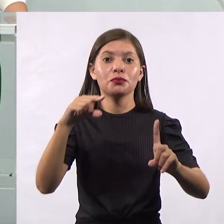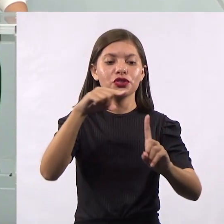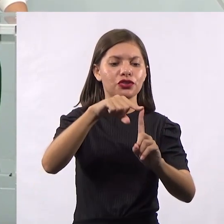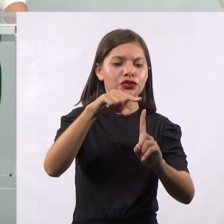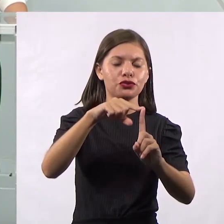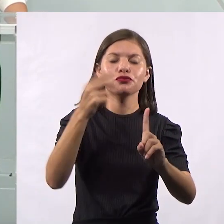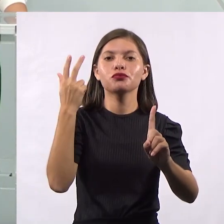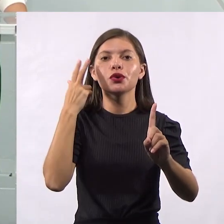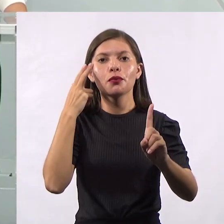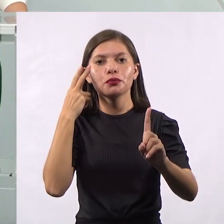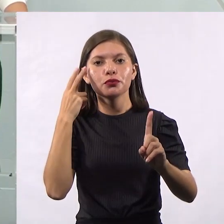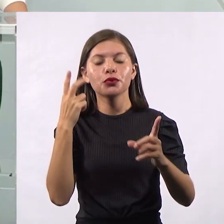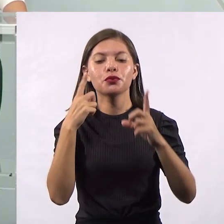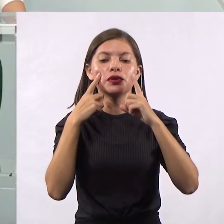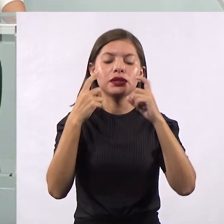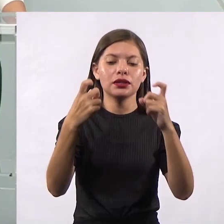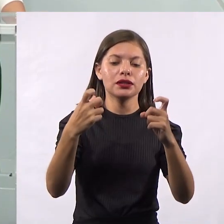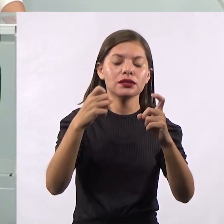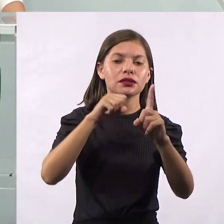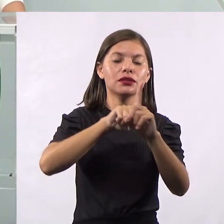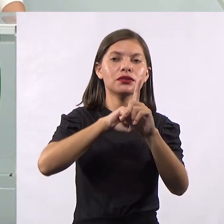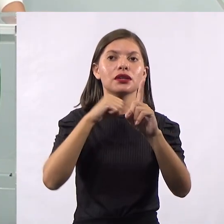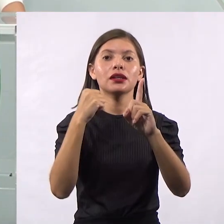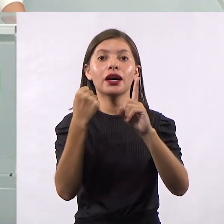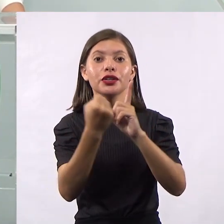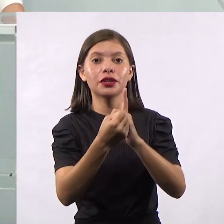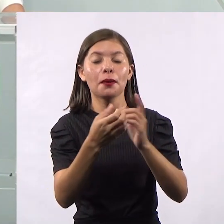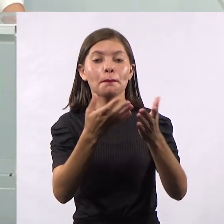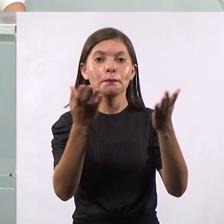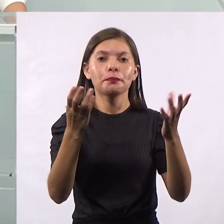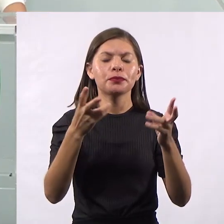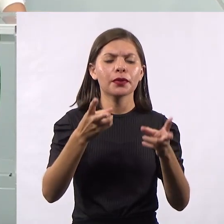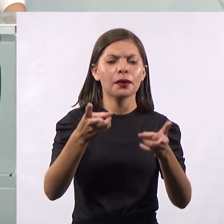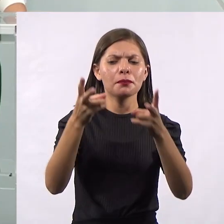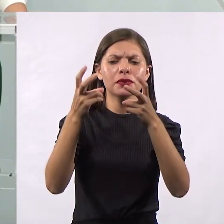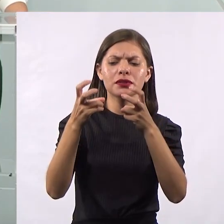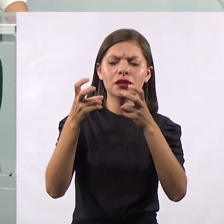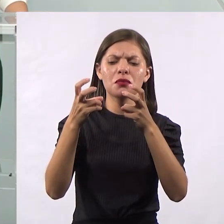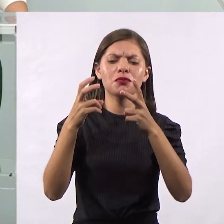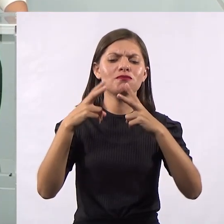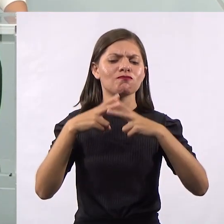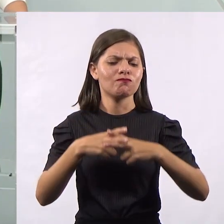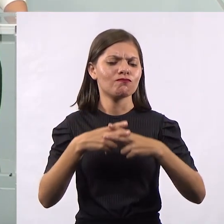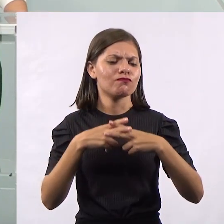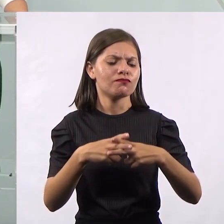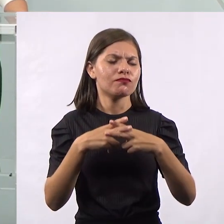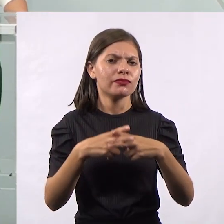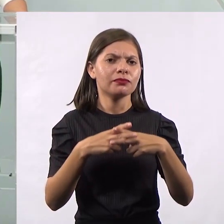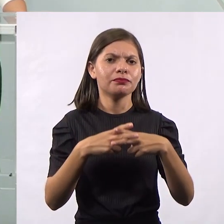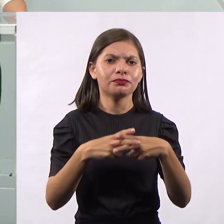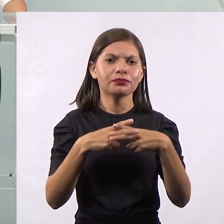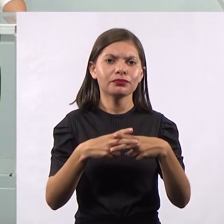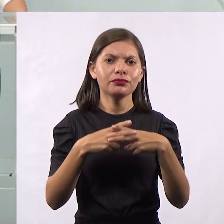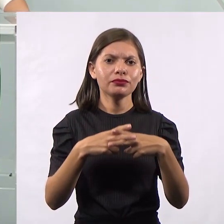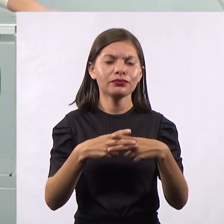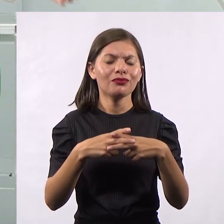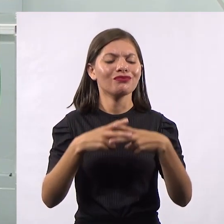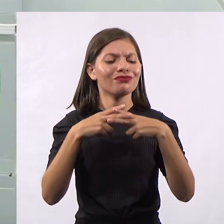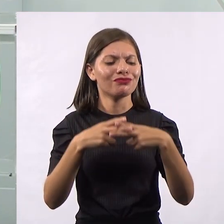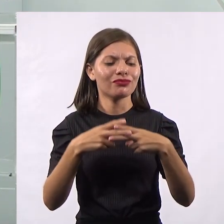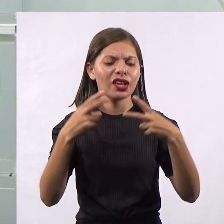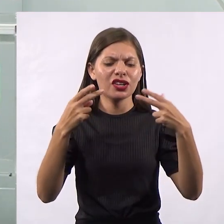prol do bem comum, né, e do interesse público. Mas percebam que existe uma tensão,